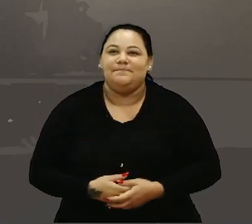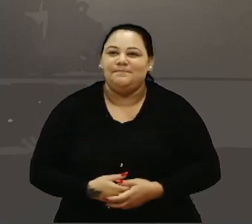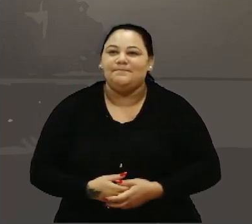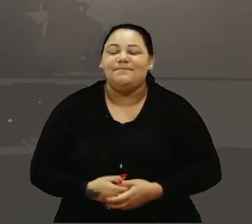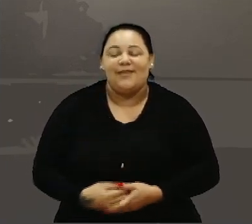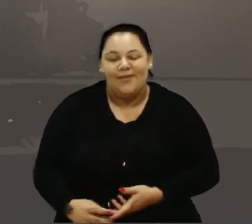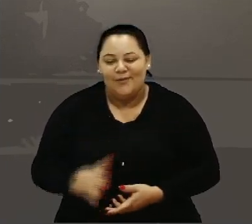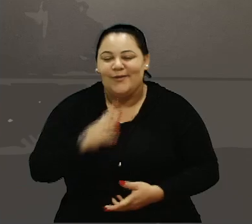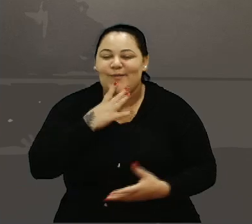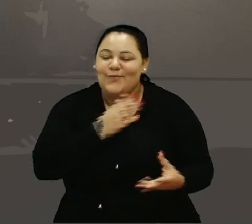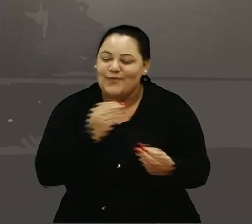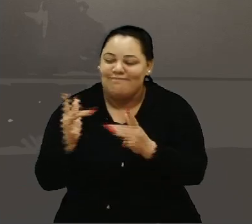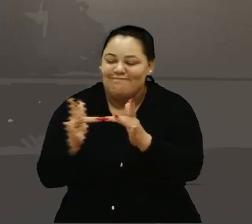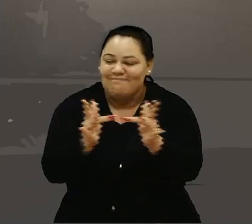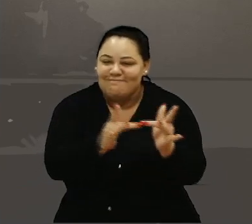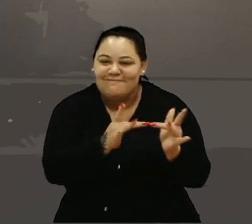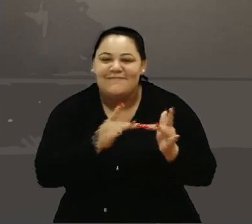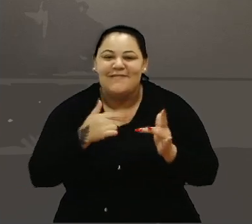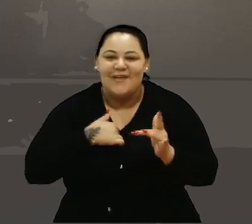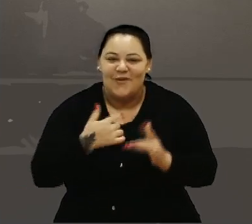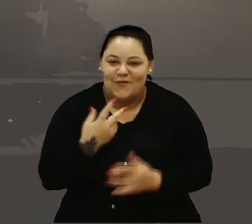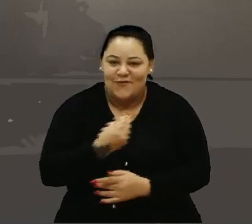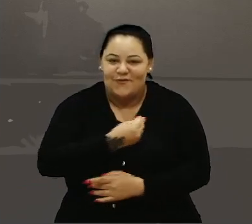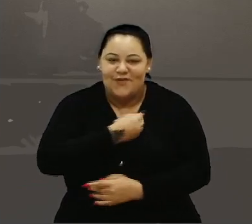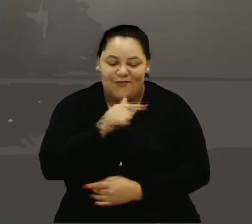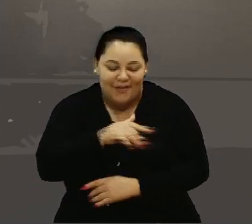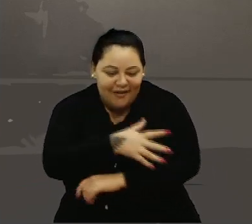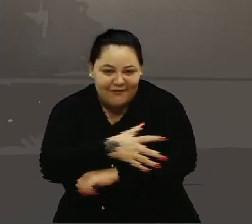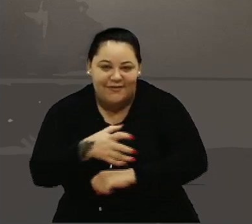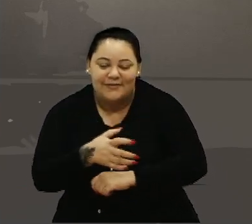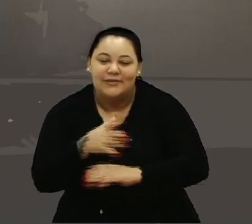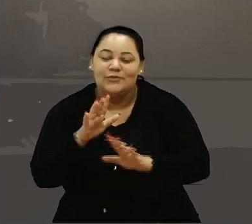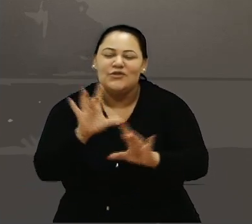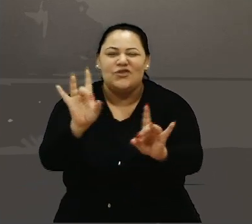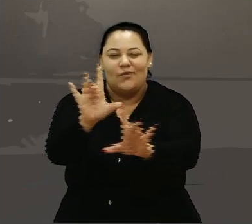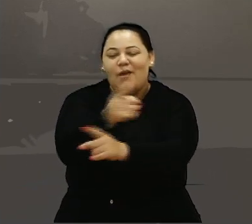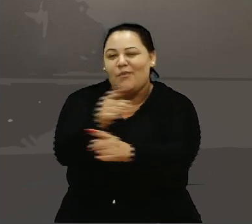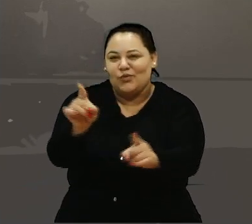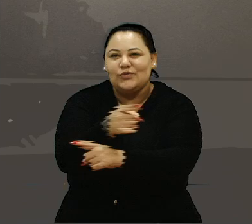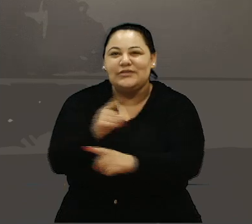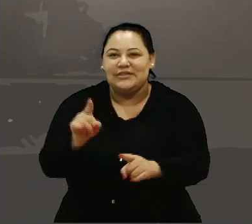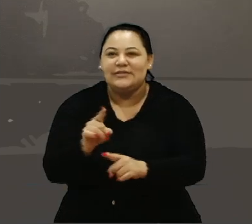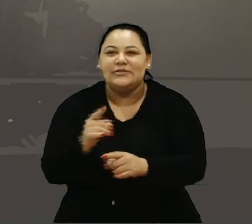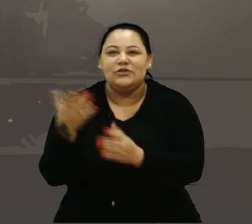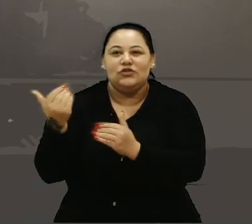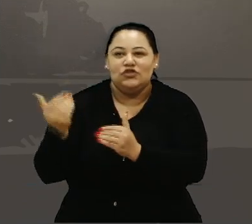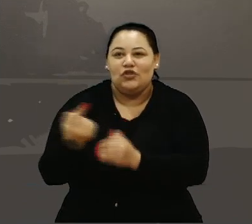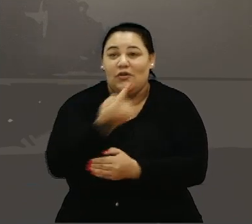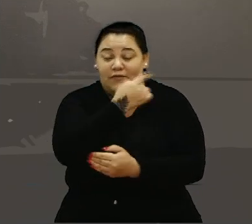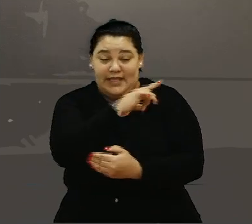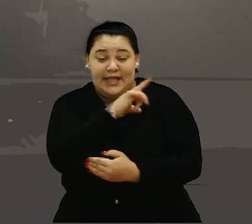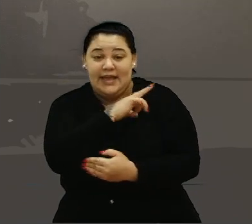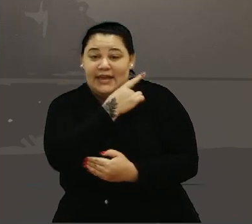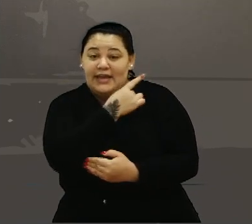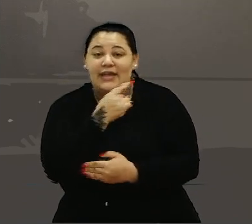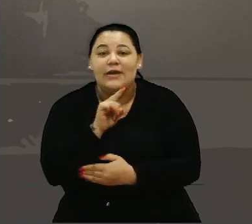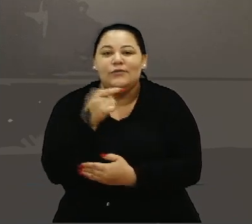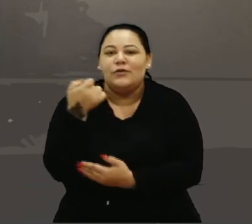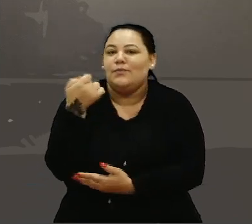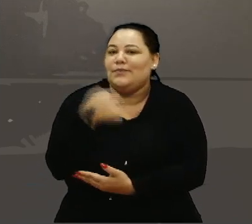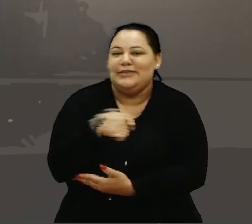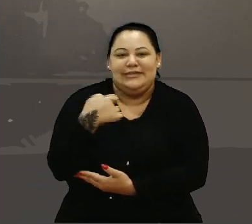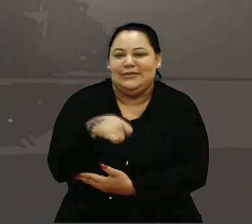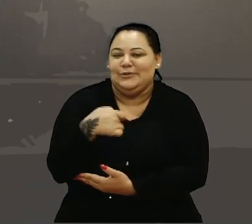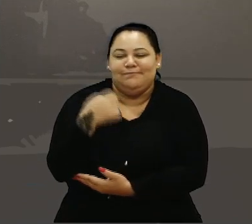conheço muita gente. Eu vivo na periferia buscando melhorar. Então, uma parte do vídeo, colegas, Eu estava derrotado. eu não